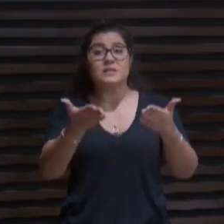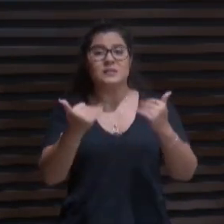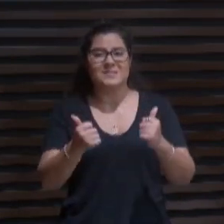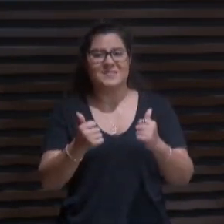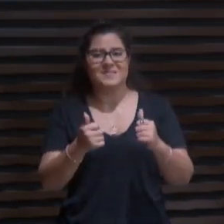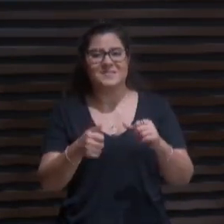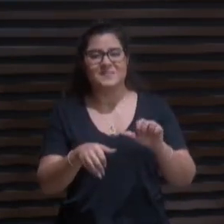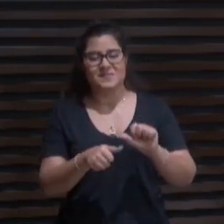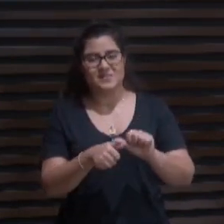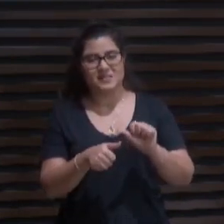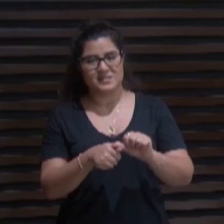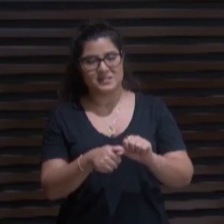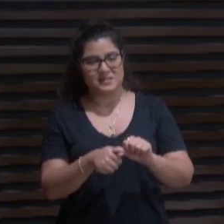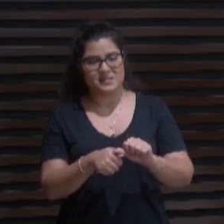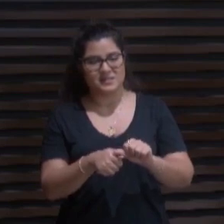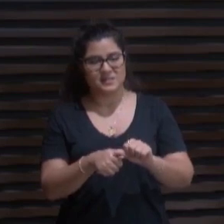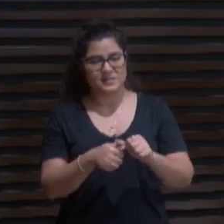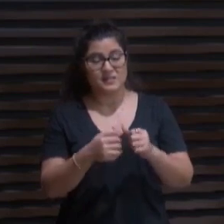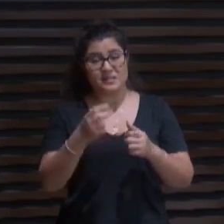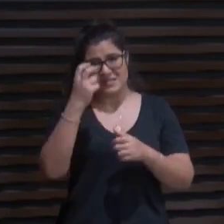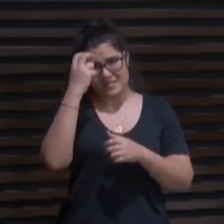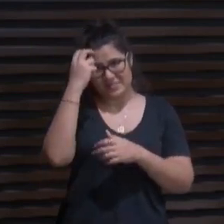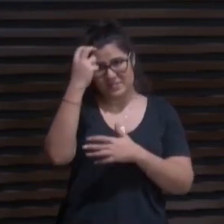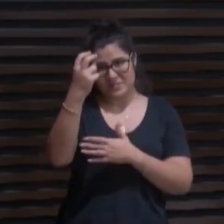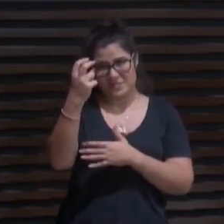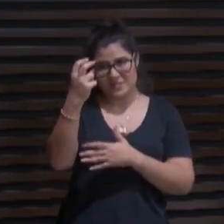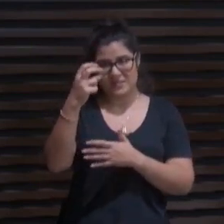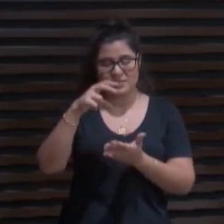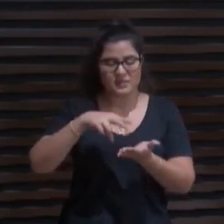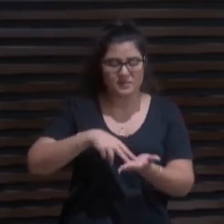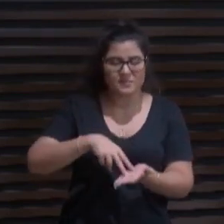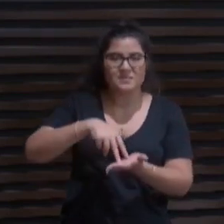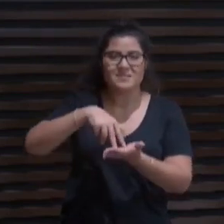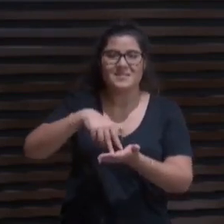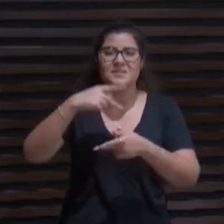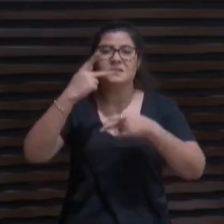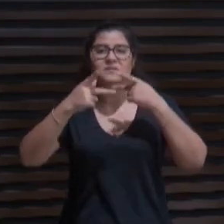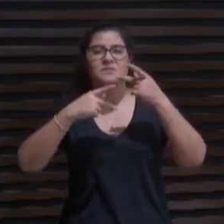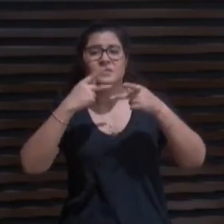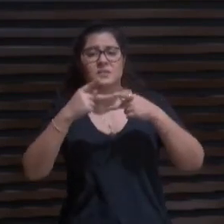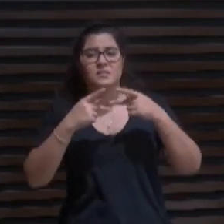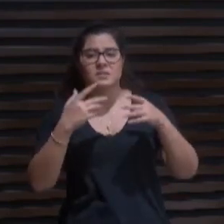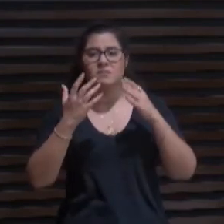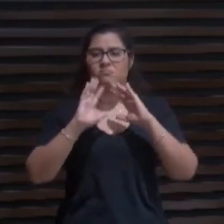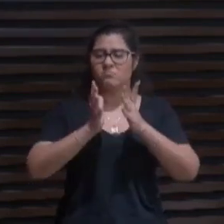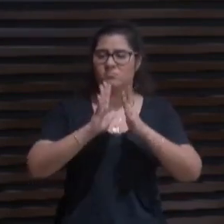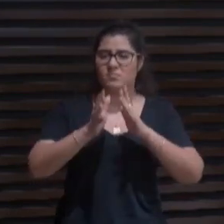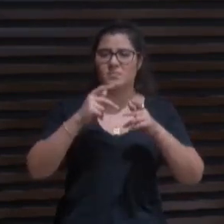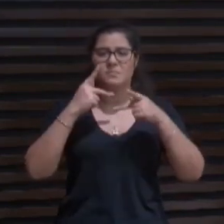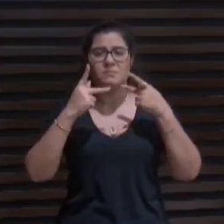realizar. Ele deu condição de eu levantar, de eu andar, de eu fazer as coisas, de eu falar, de eu pregar para alguém.